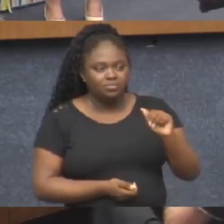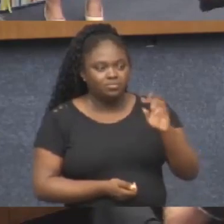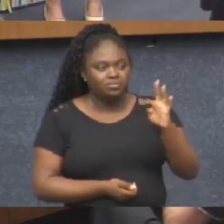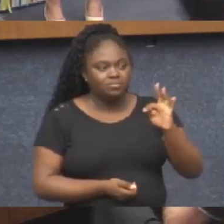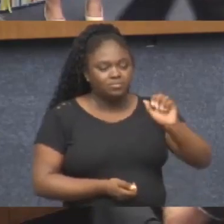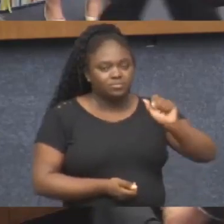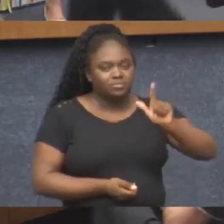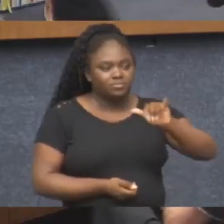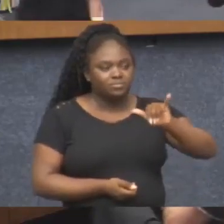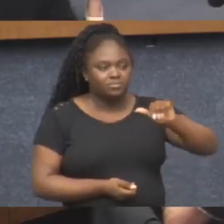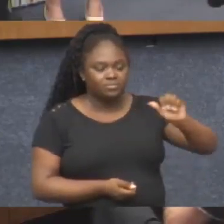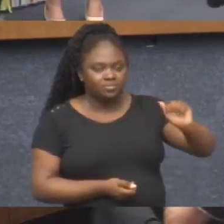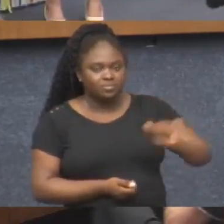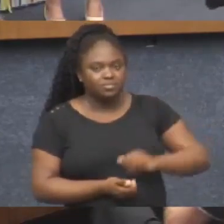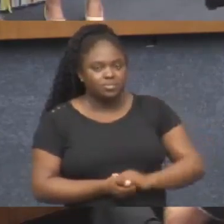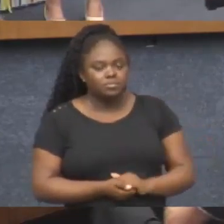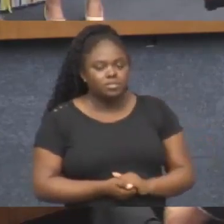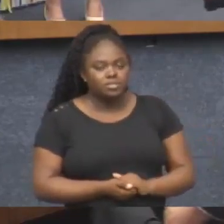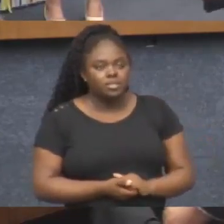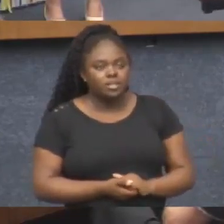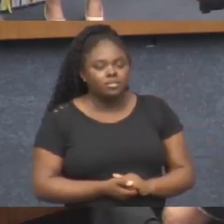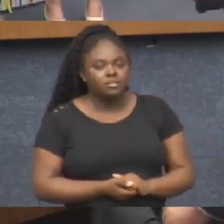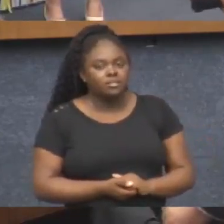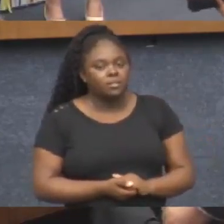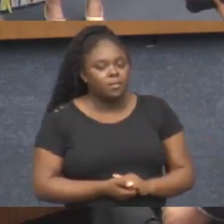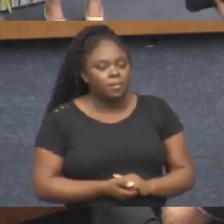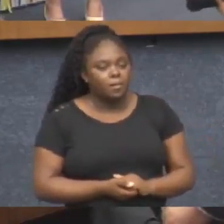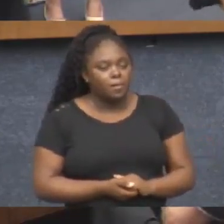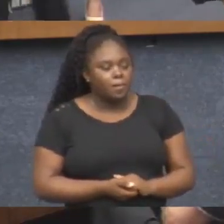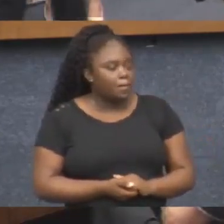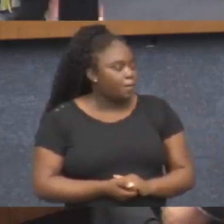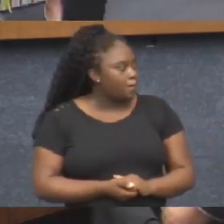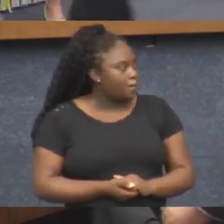Natália Pontes de Albuquerque.